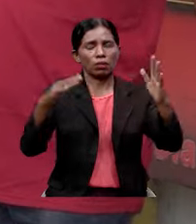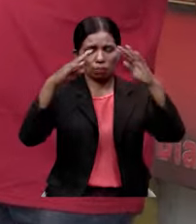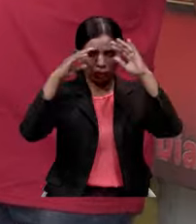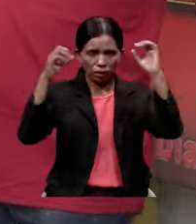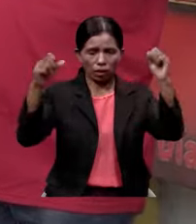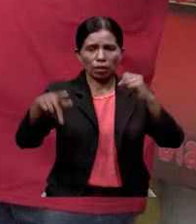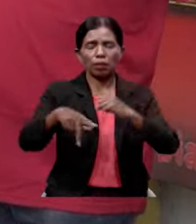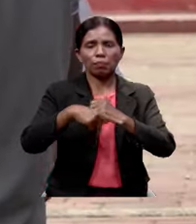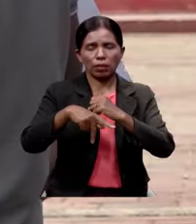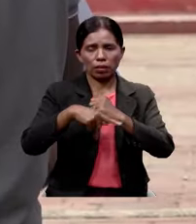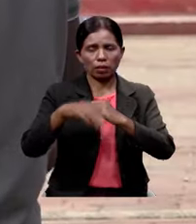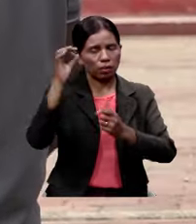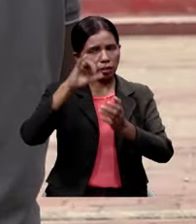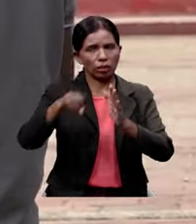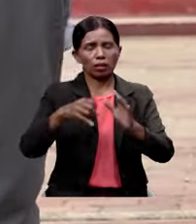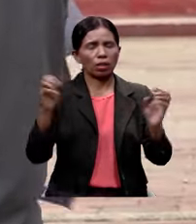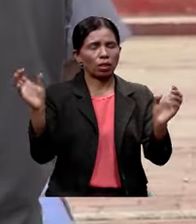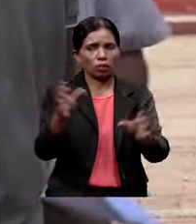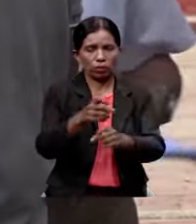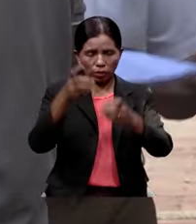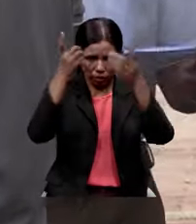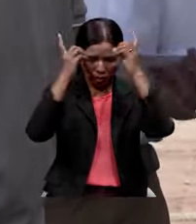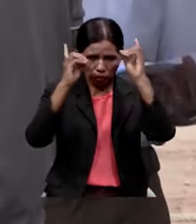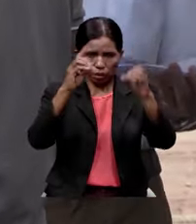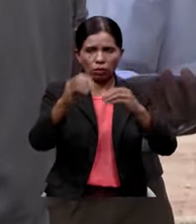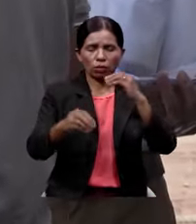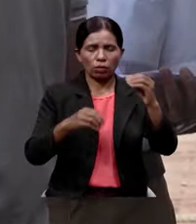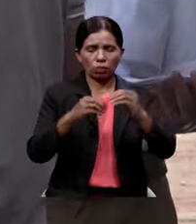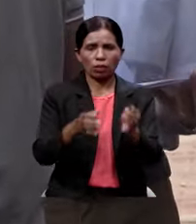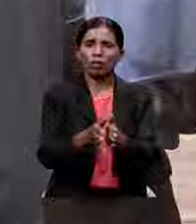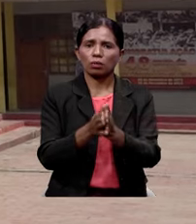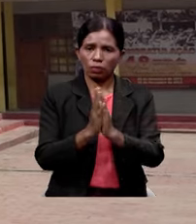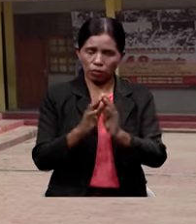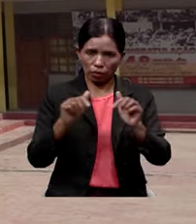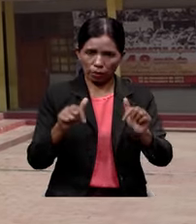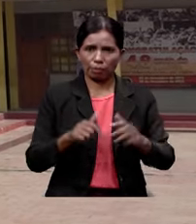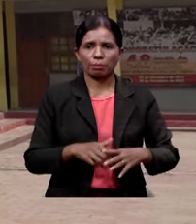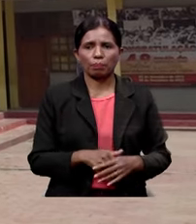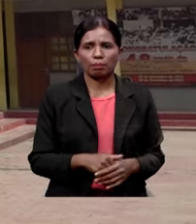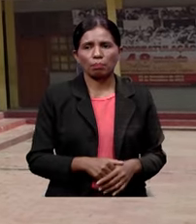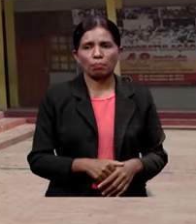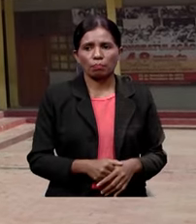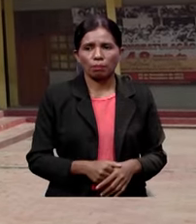no secretário-geral para ir a la forte decisão com a ba exigência. Luciano Amaral, Adérito Ximenes, GMN.